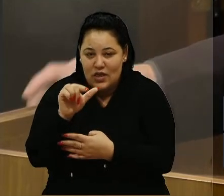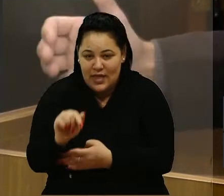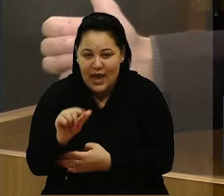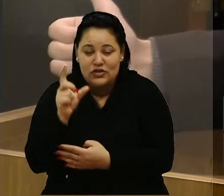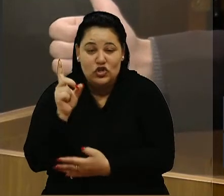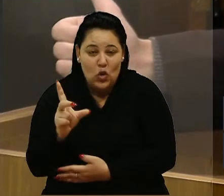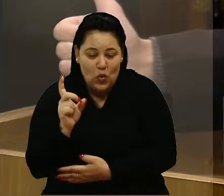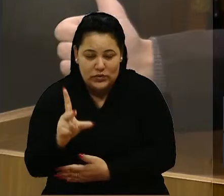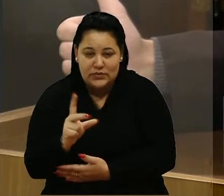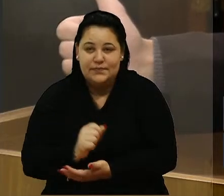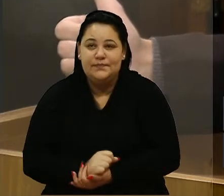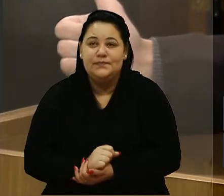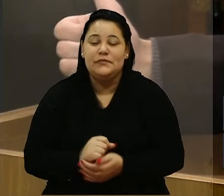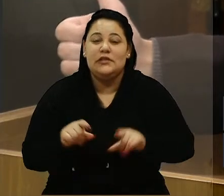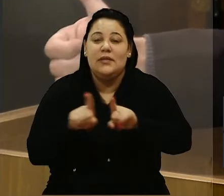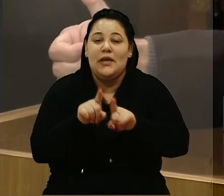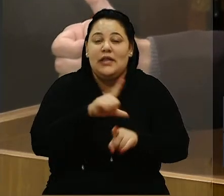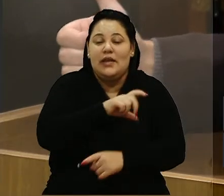549-8107-0712. Também tem o